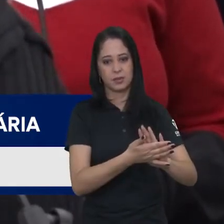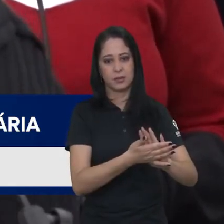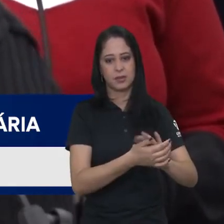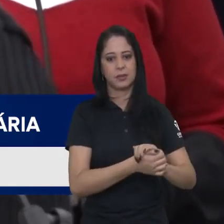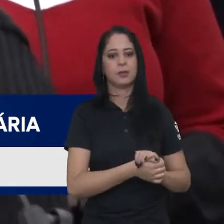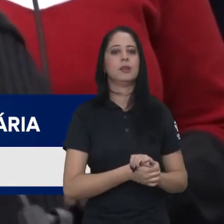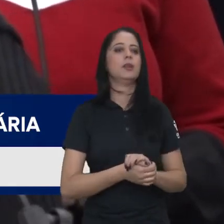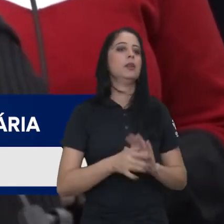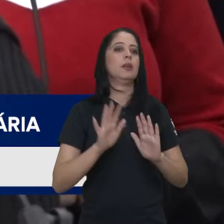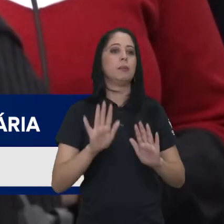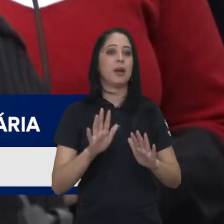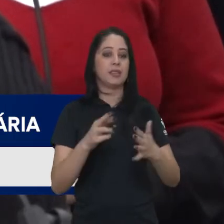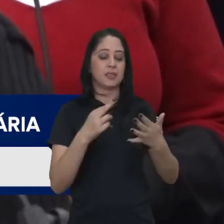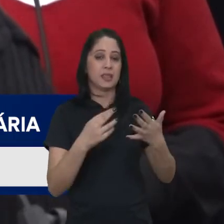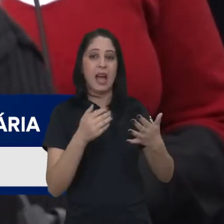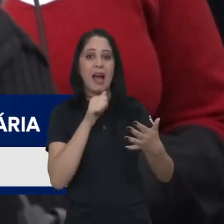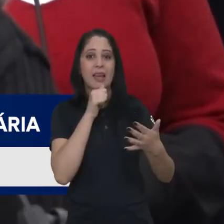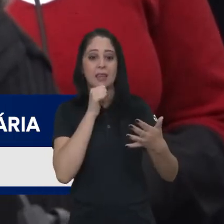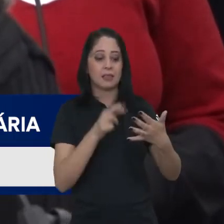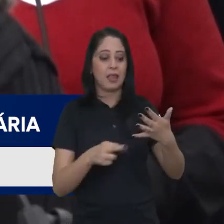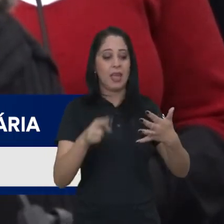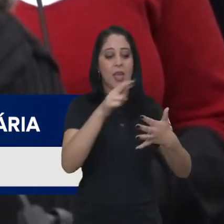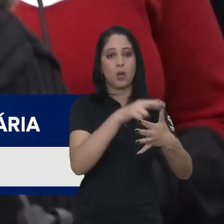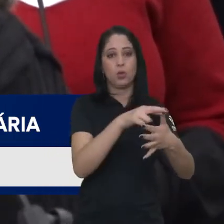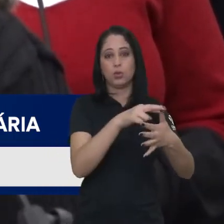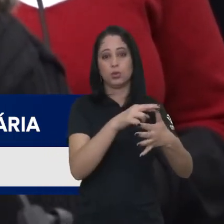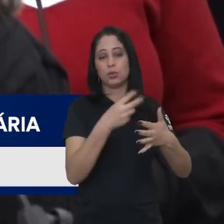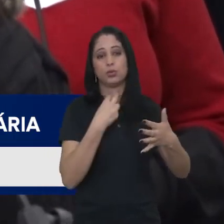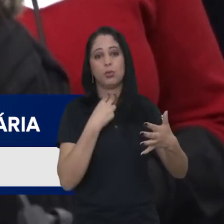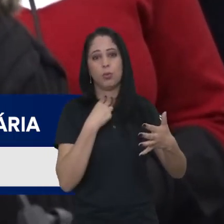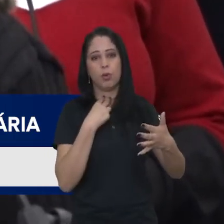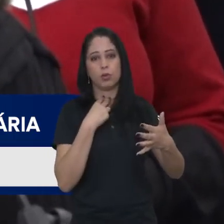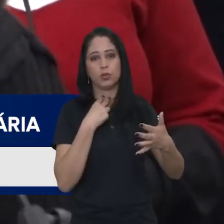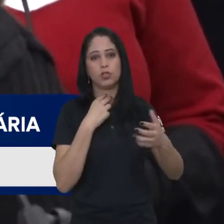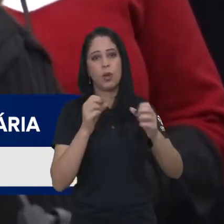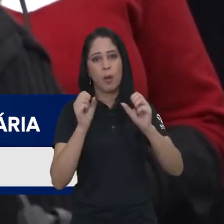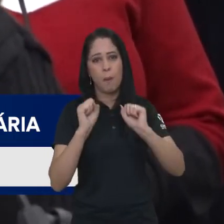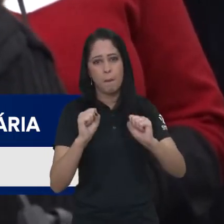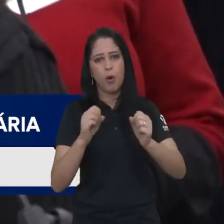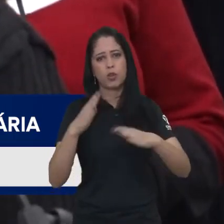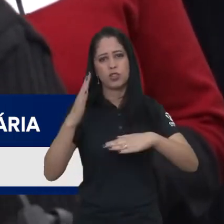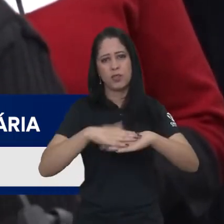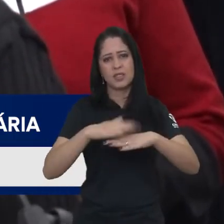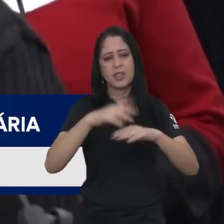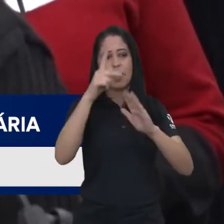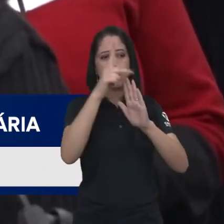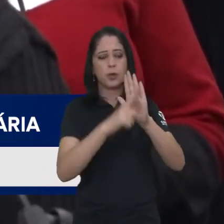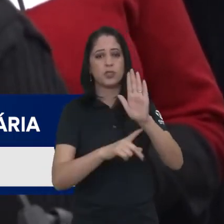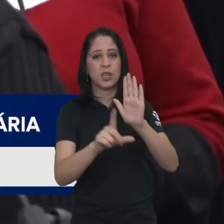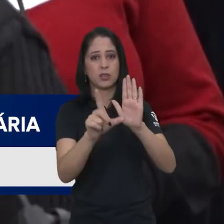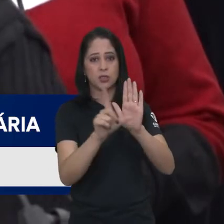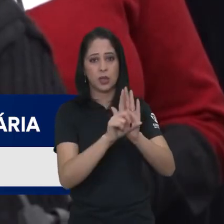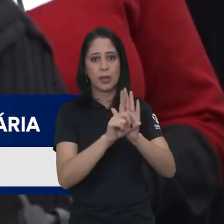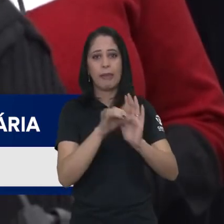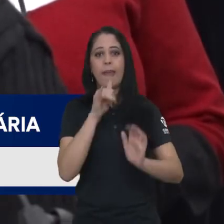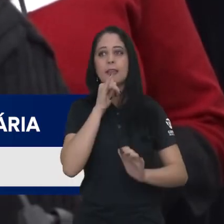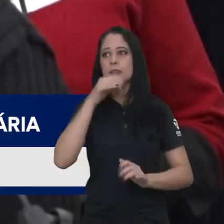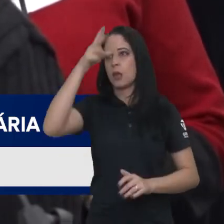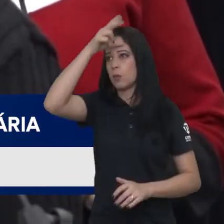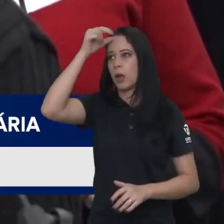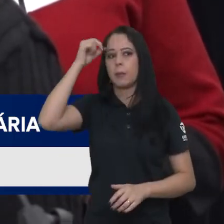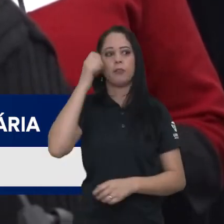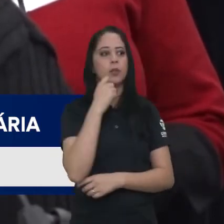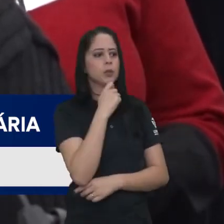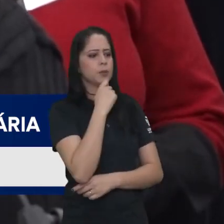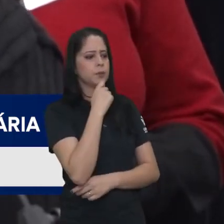já não cabem mais recurso, é possível através de medidas de projeto de lei ou a prefeitura reverter, falar, não, eu